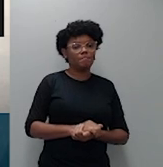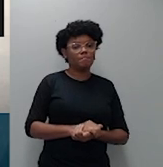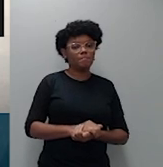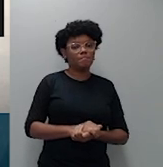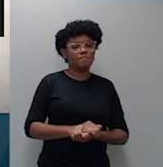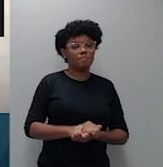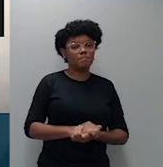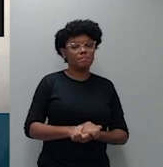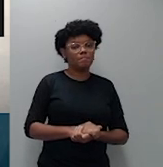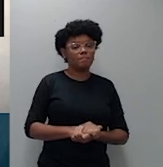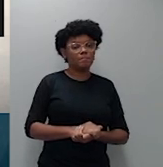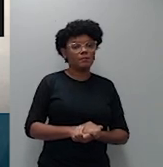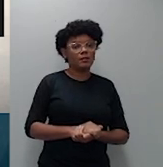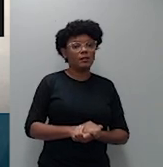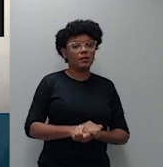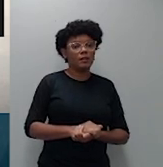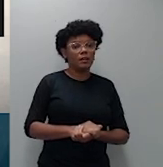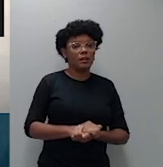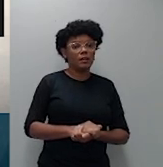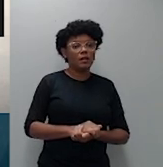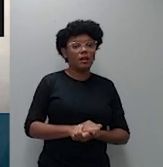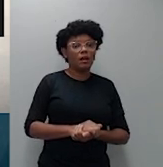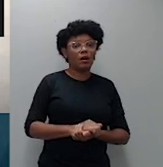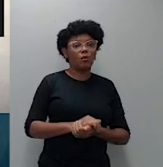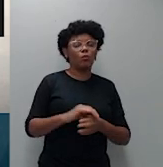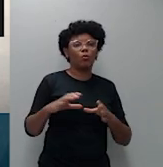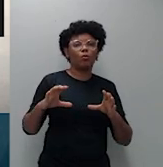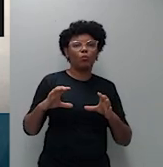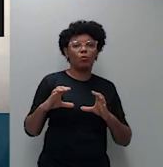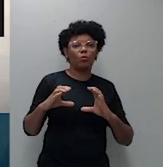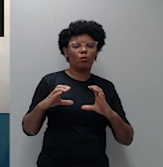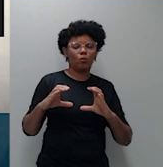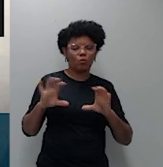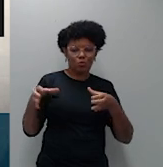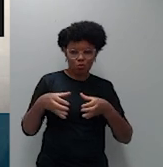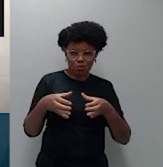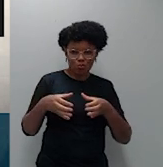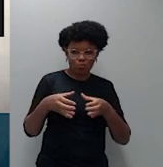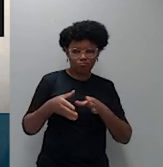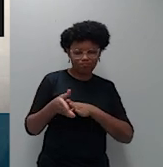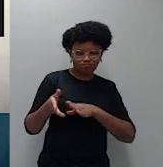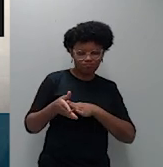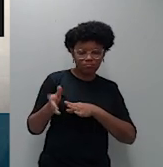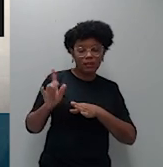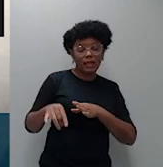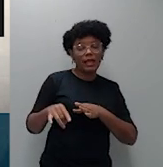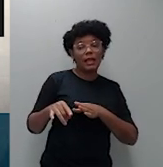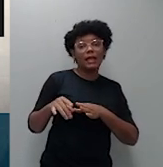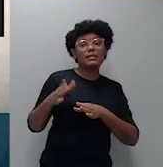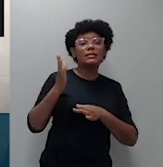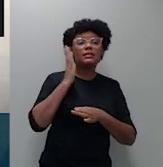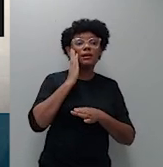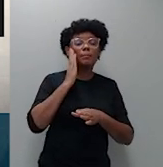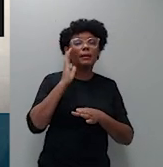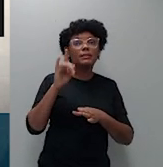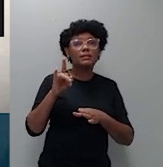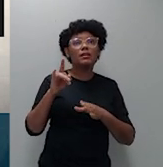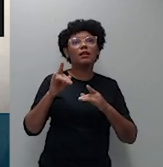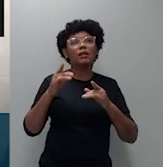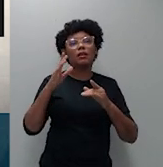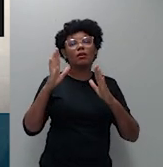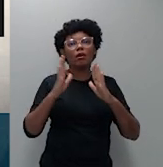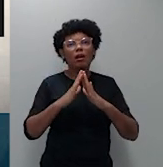o conceito de bem de família no caso é a definição se o imóvel adquirido no curso